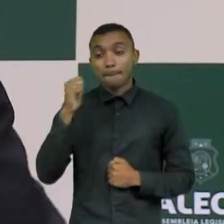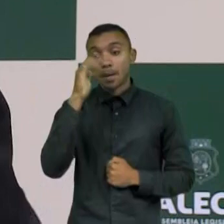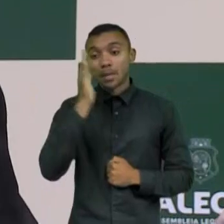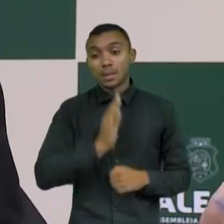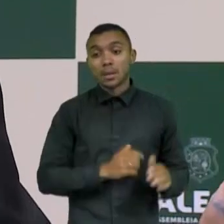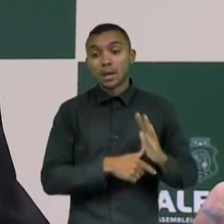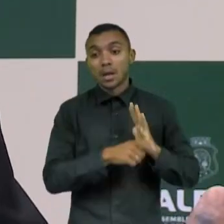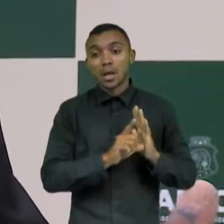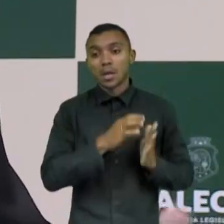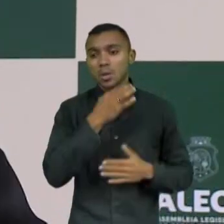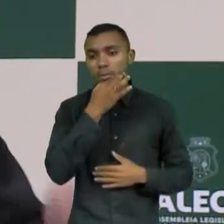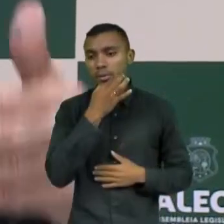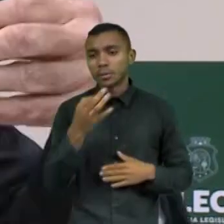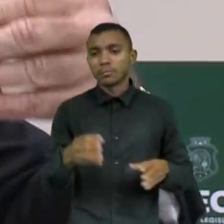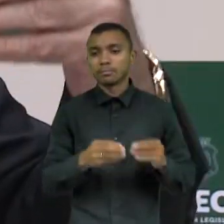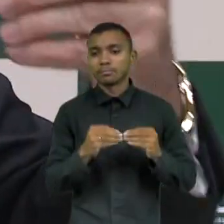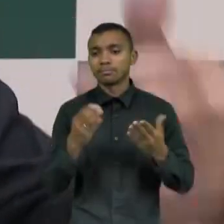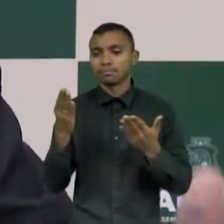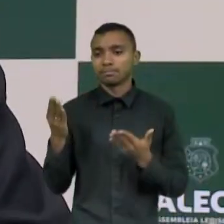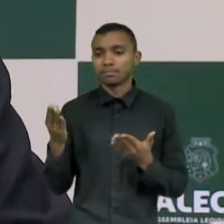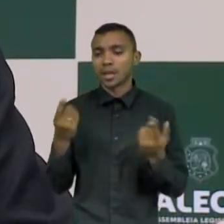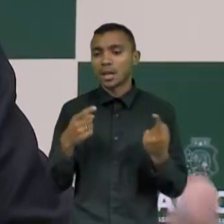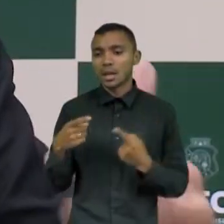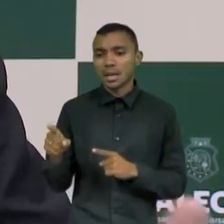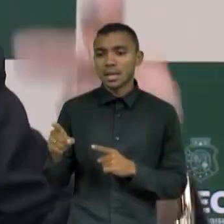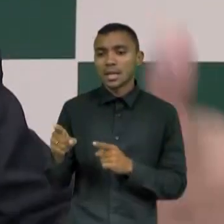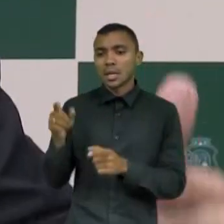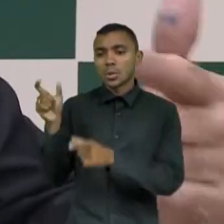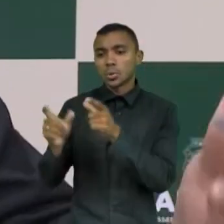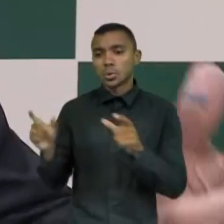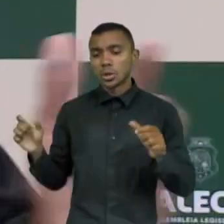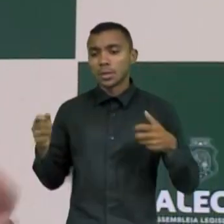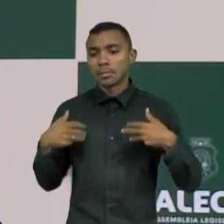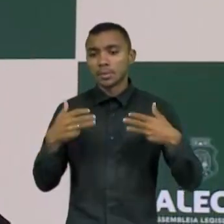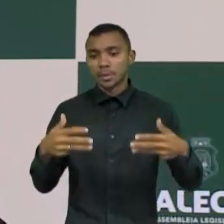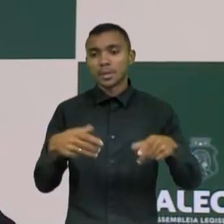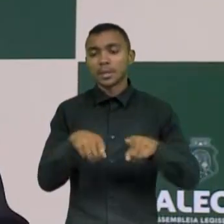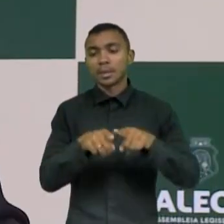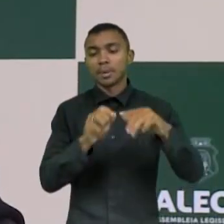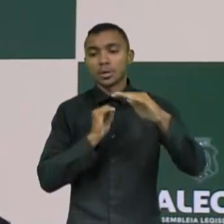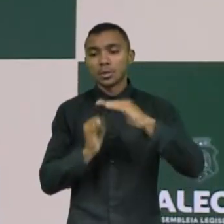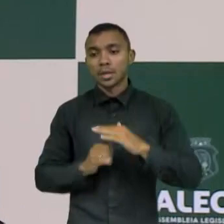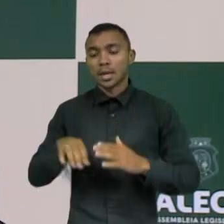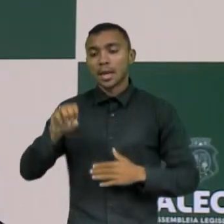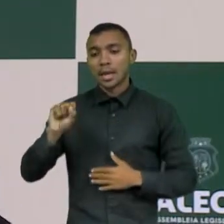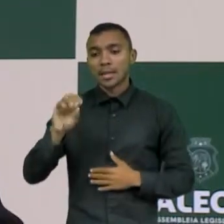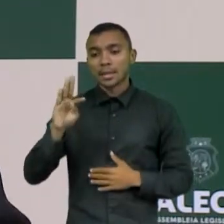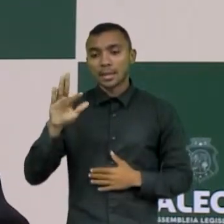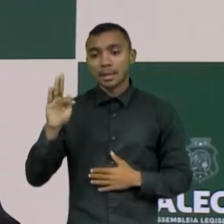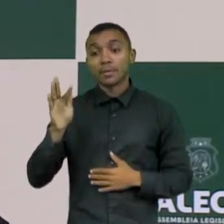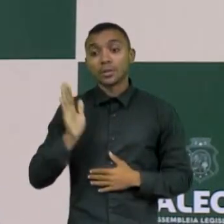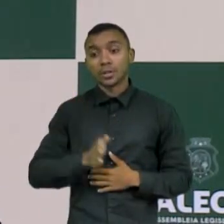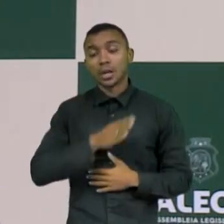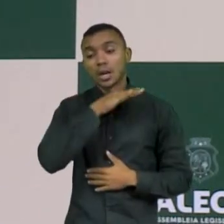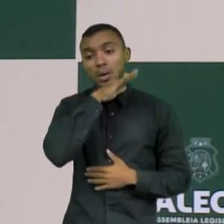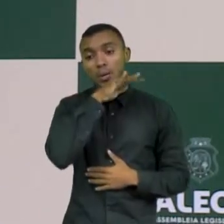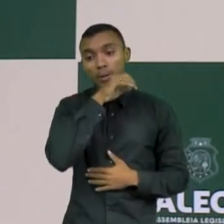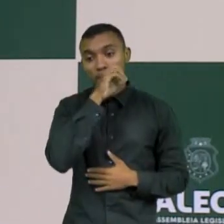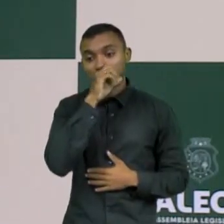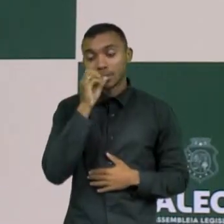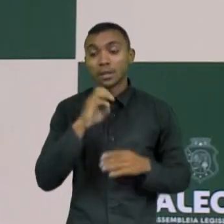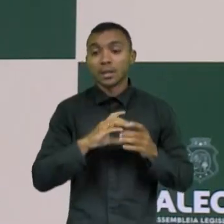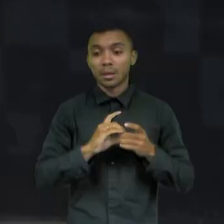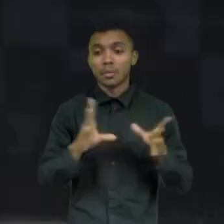das instituições. Fala mal de ministros e da instituição STF, que isso é muito ruim para a